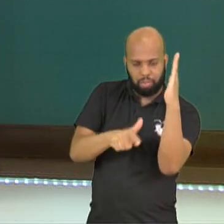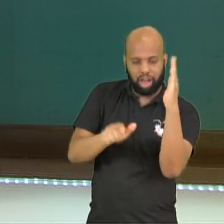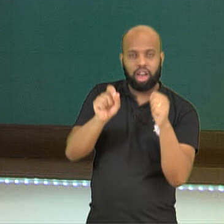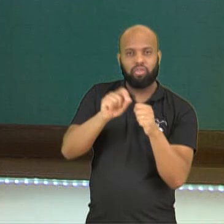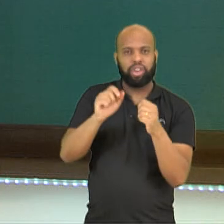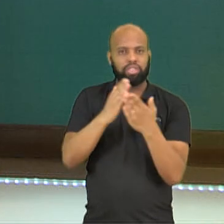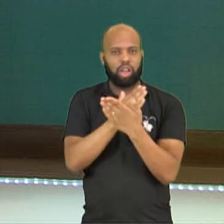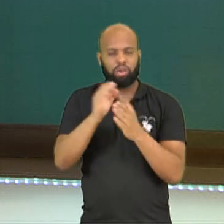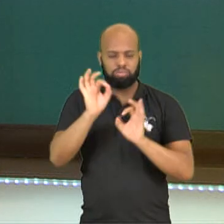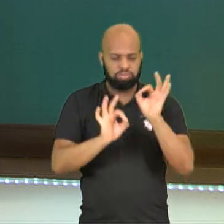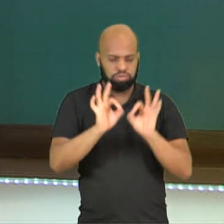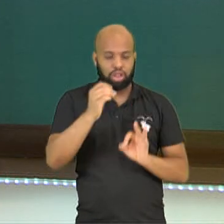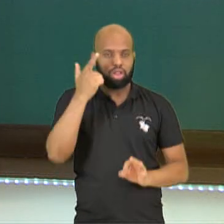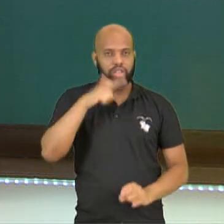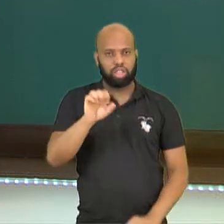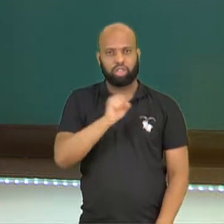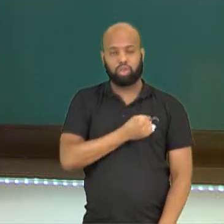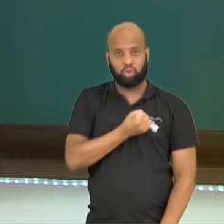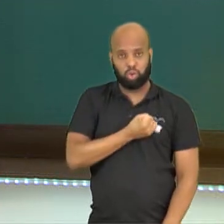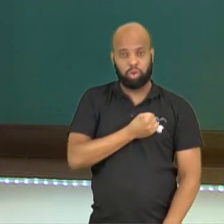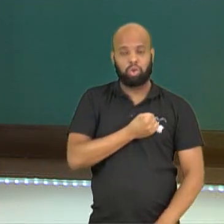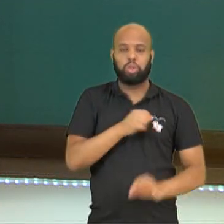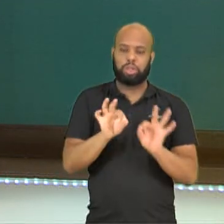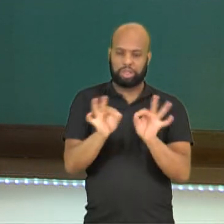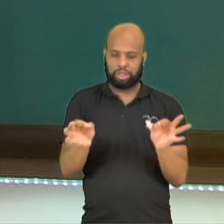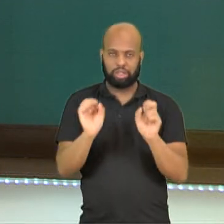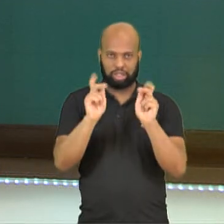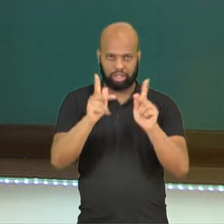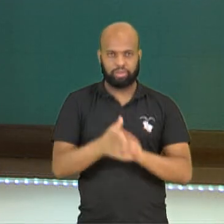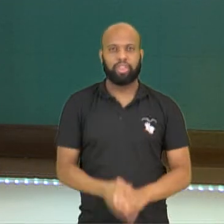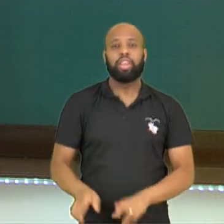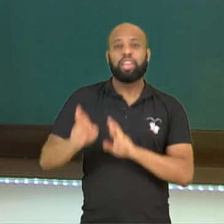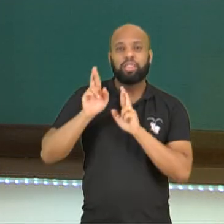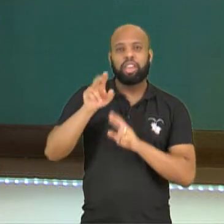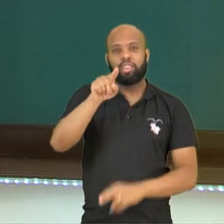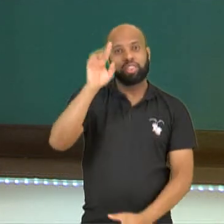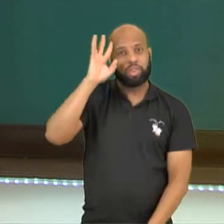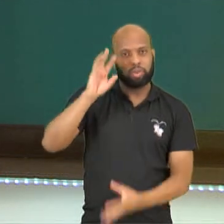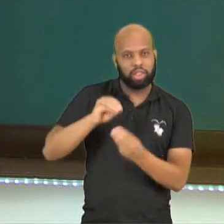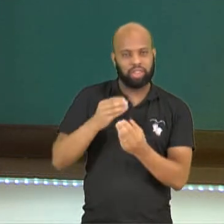valor menorzinho e mais simples, ok? Espero que vocês tenham